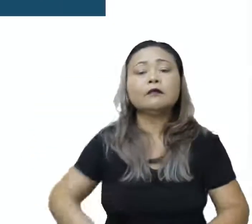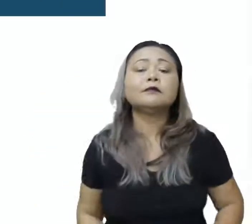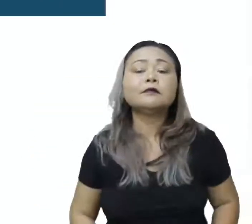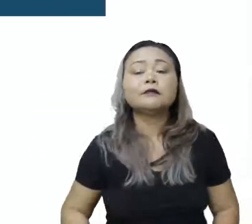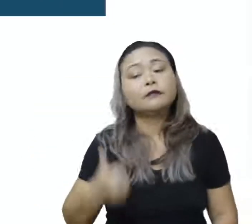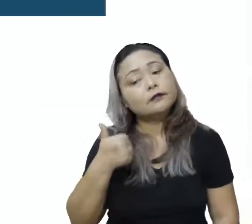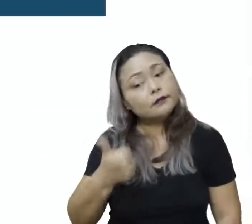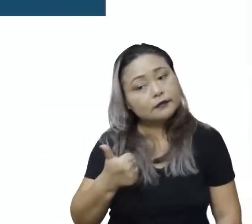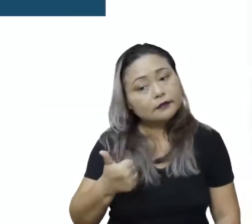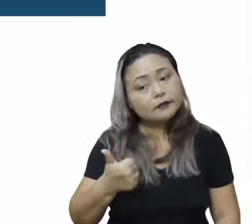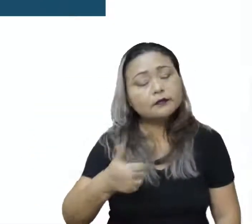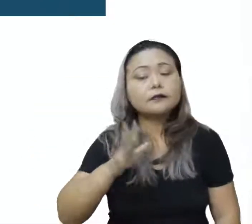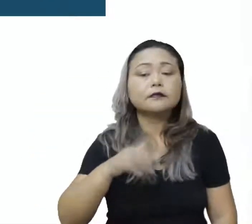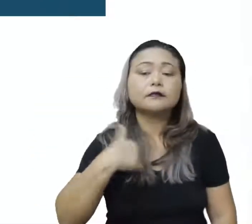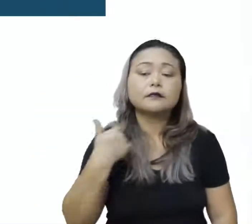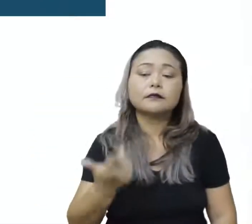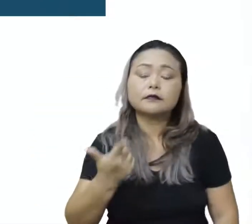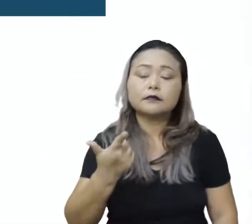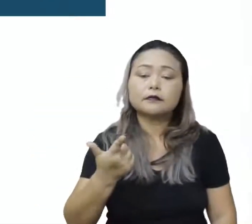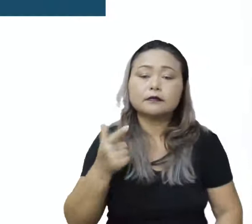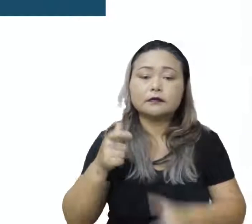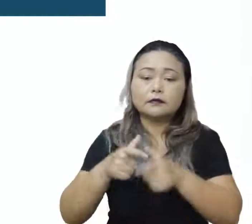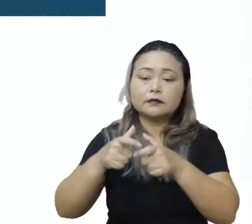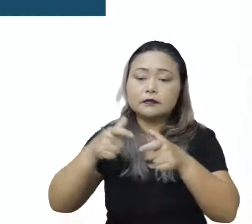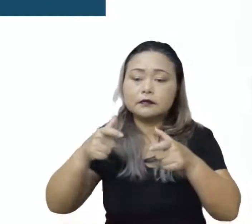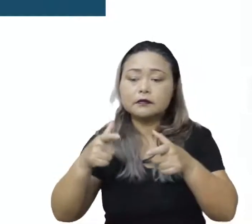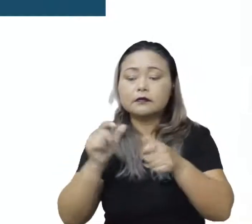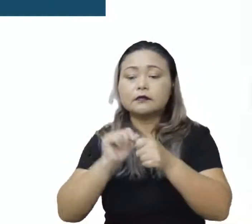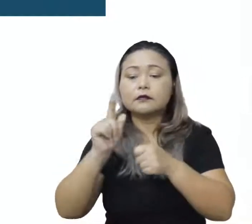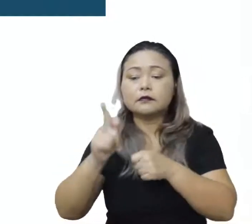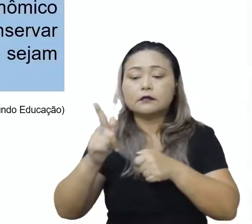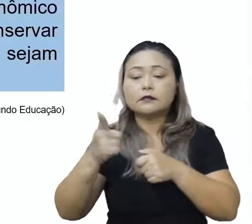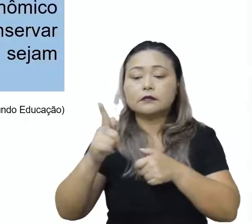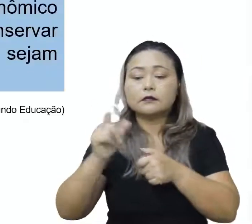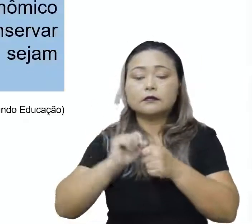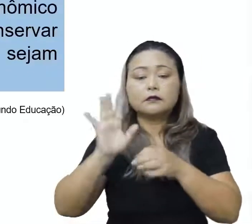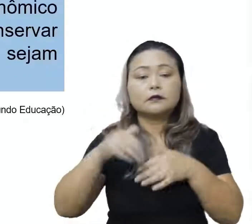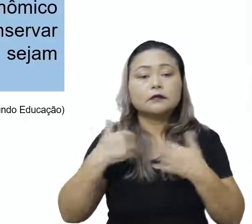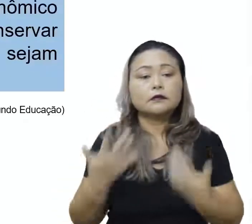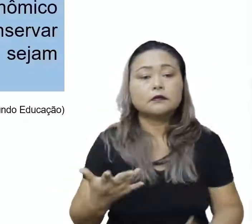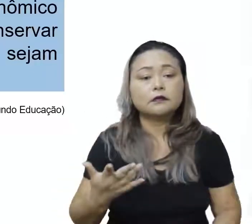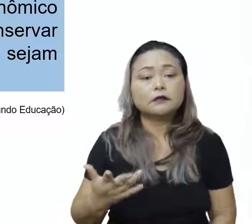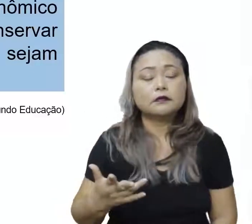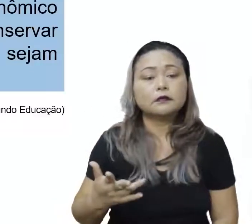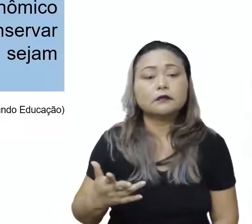beleza? É assim que a gente pensa escala em geografia. Vamos lá!